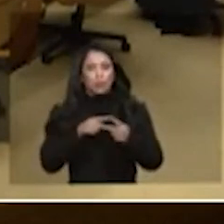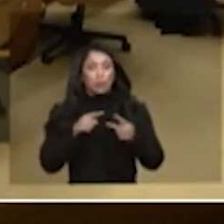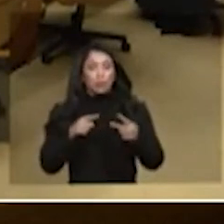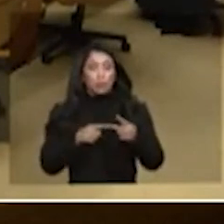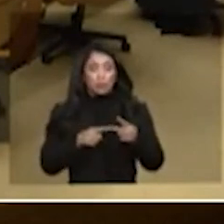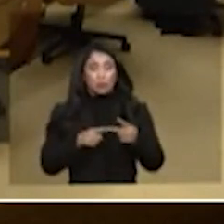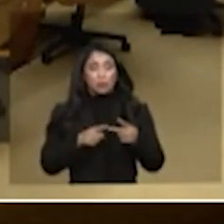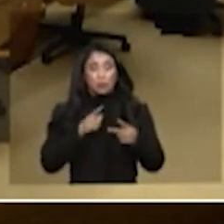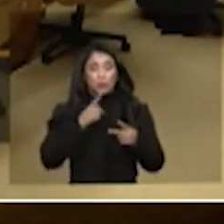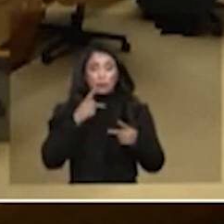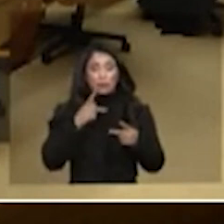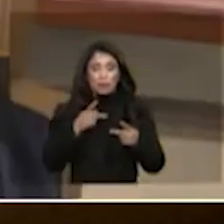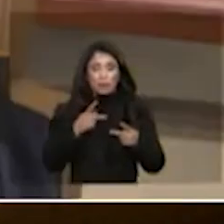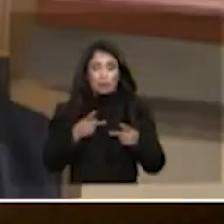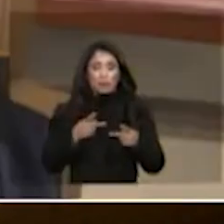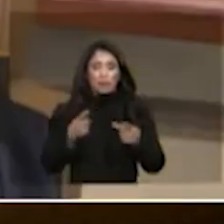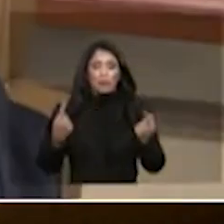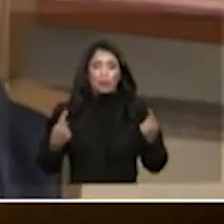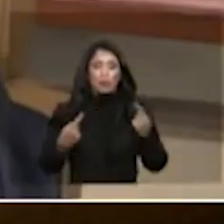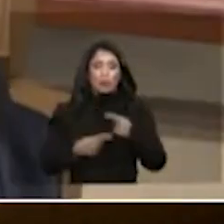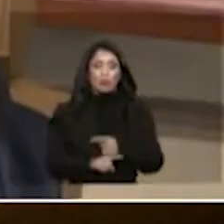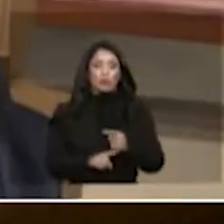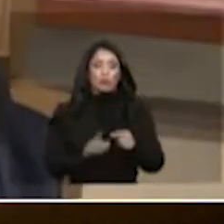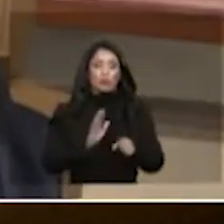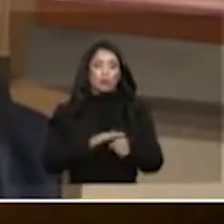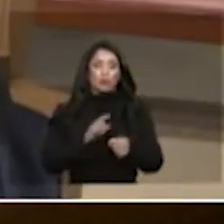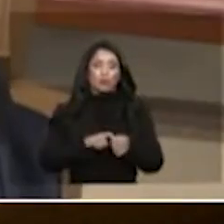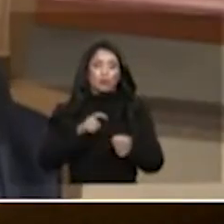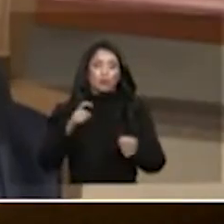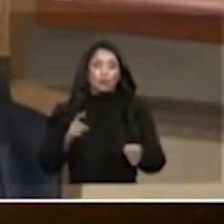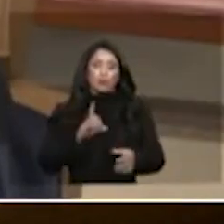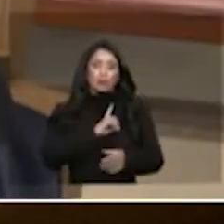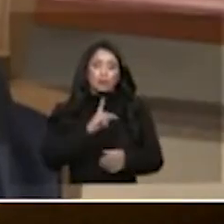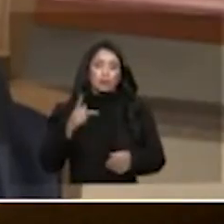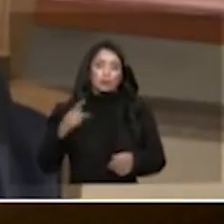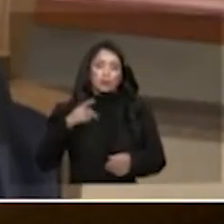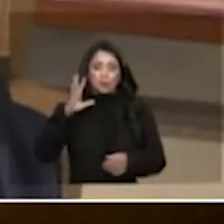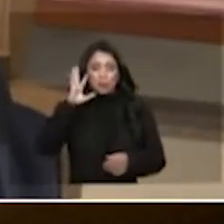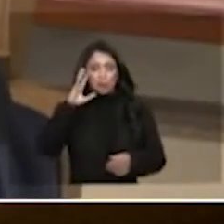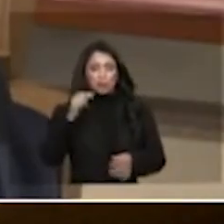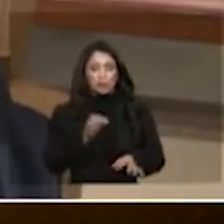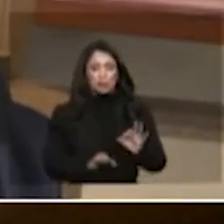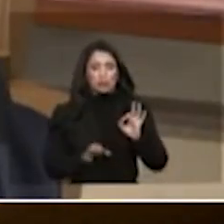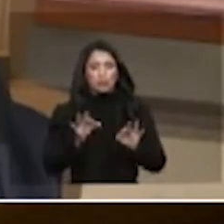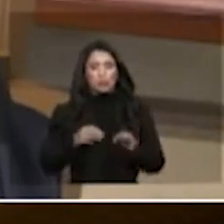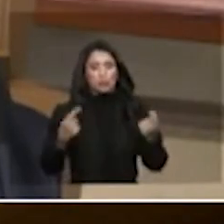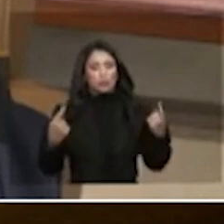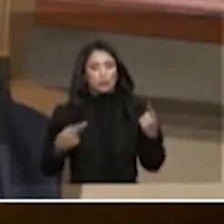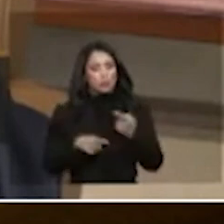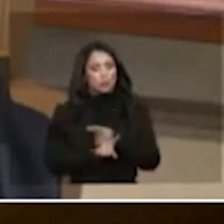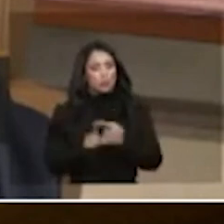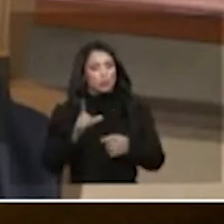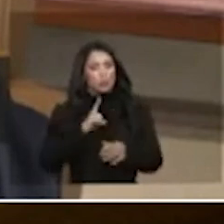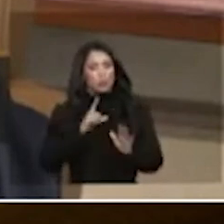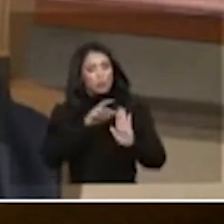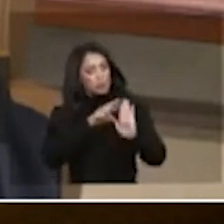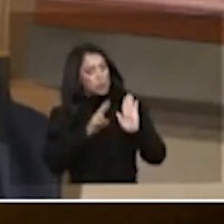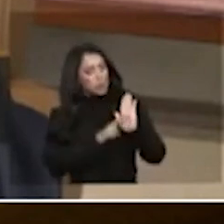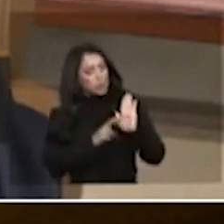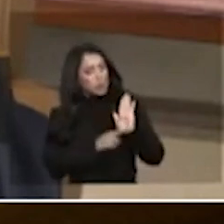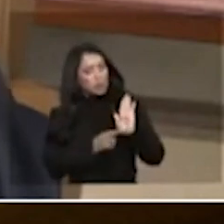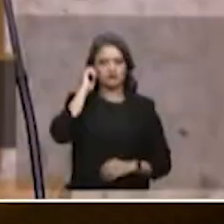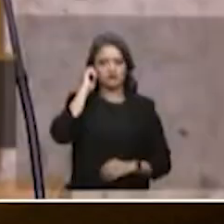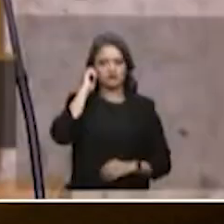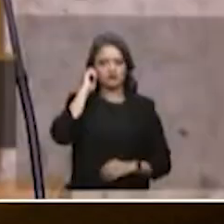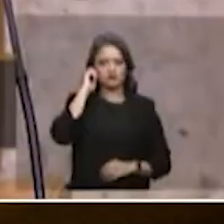qualquer ministro, não vou apelar ao Alexandre de Moraes, que acho que não dá, né? Porque ele é relator. Mas, inclusive, essa relatoria deveria sair da